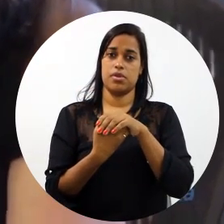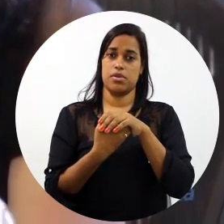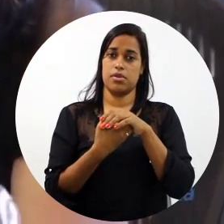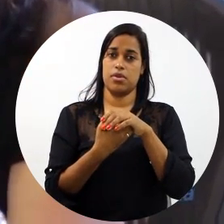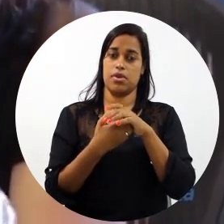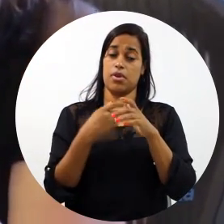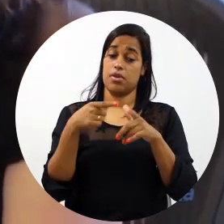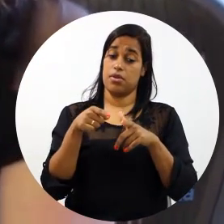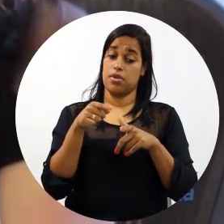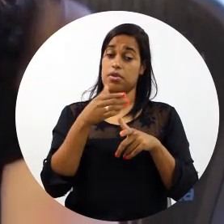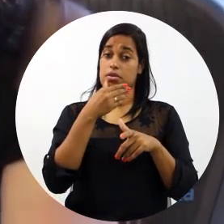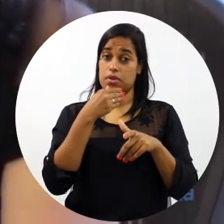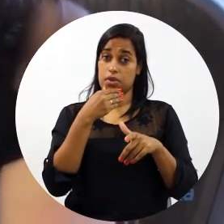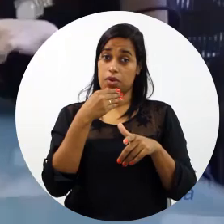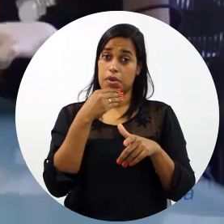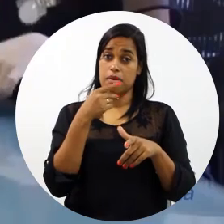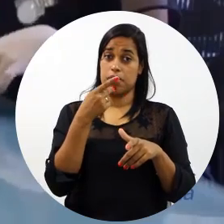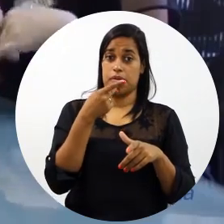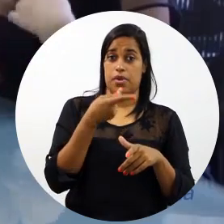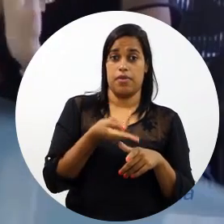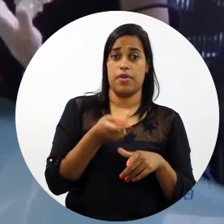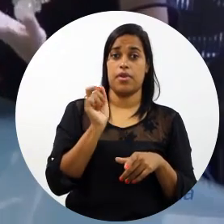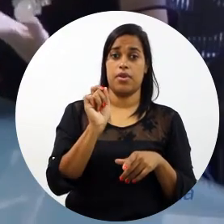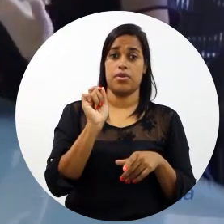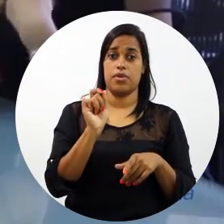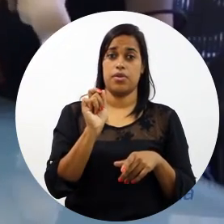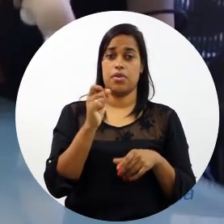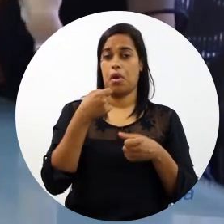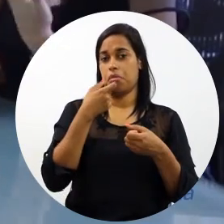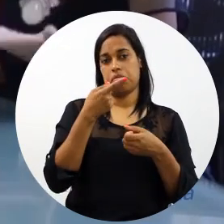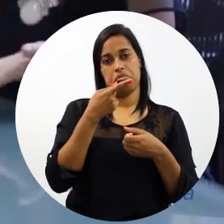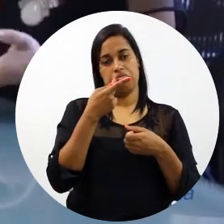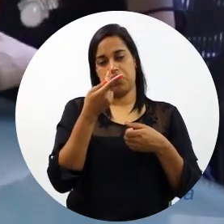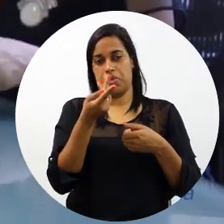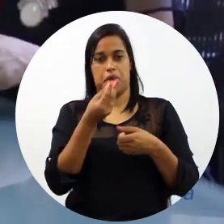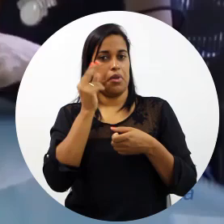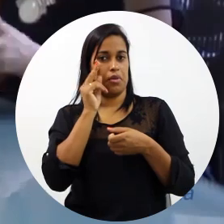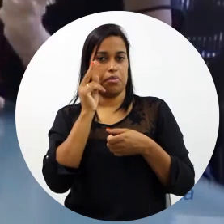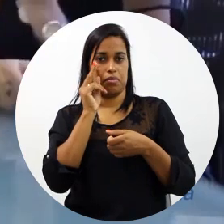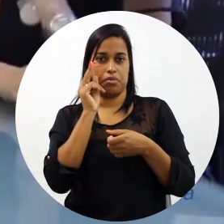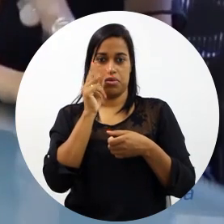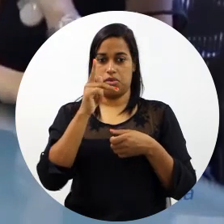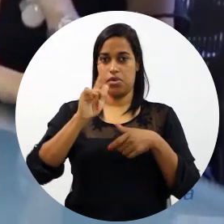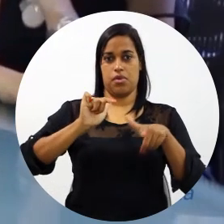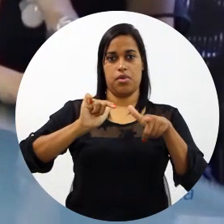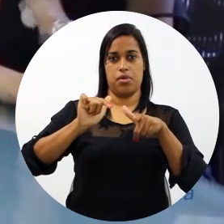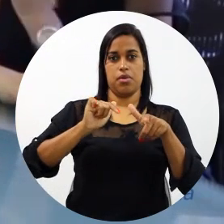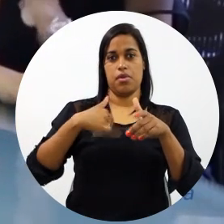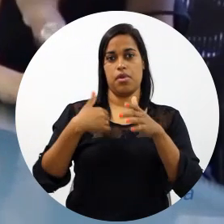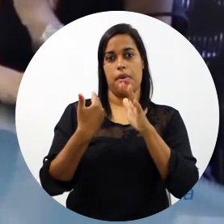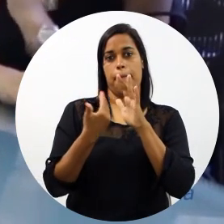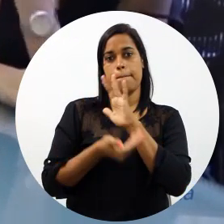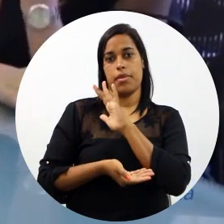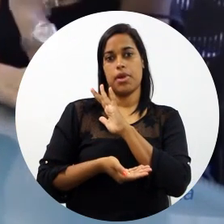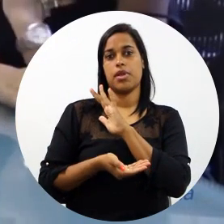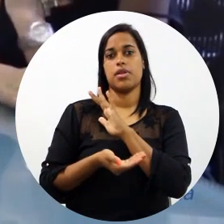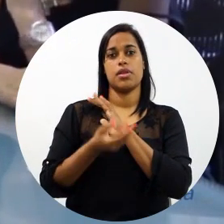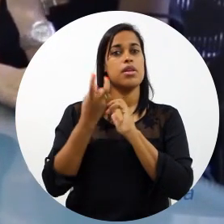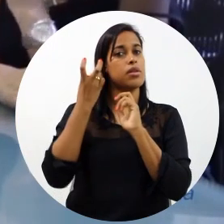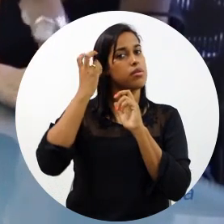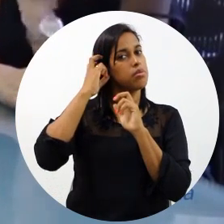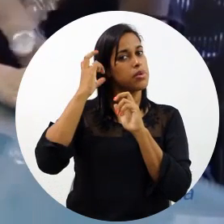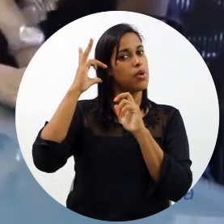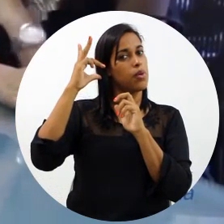eles trouxeram aquele rapaz para falar, dar um depoimento, contar um pouco da história dele. E ele tinha perdido parte da